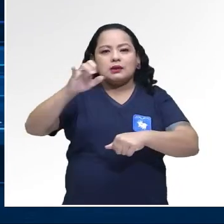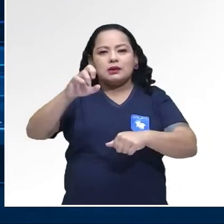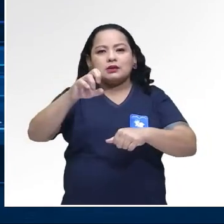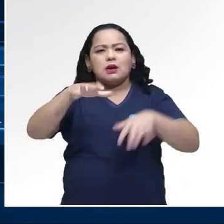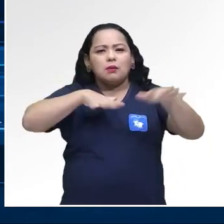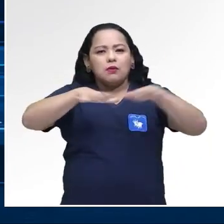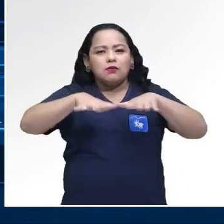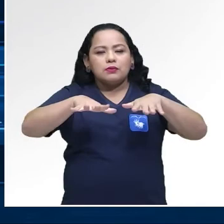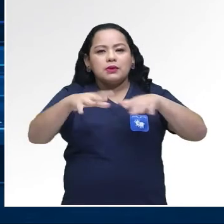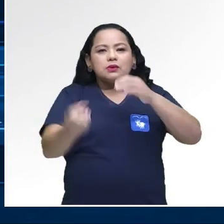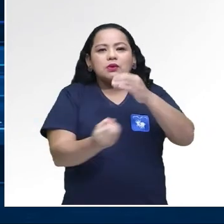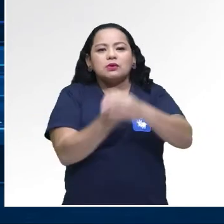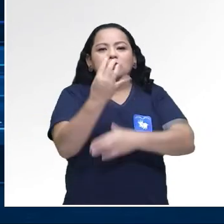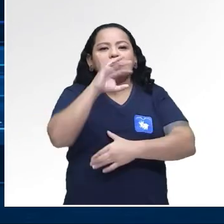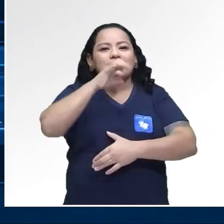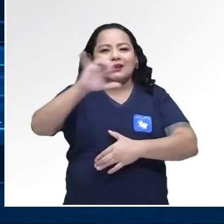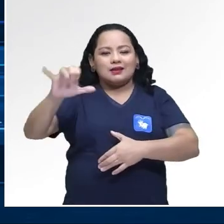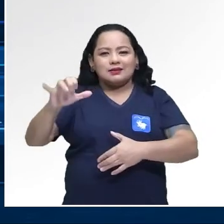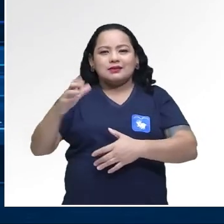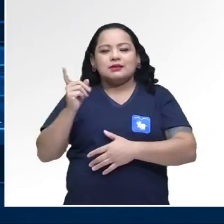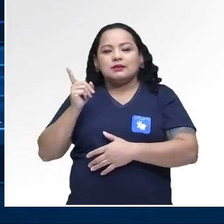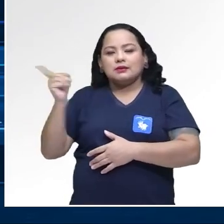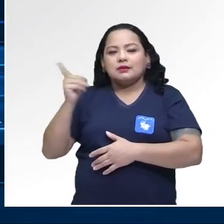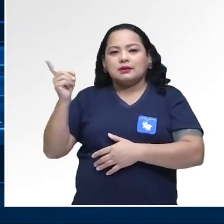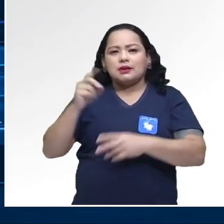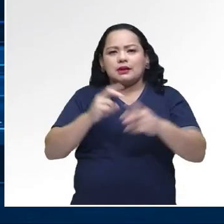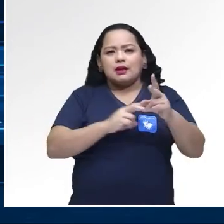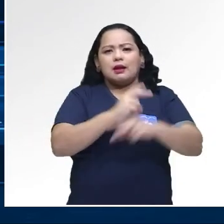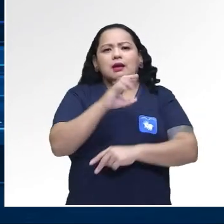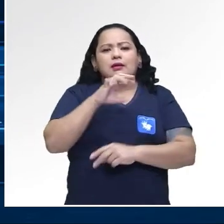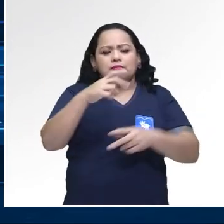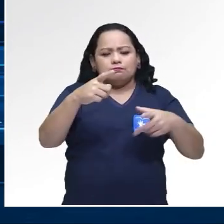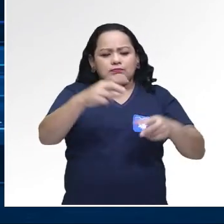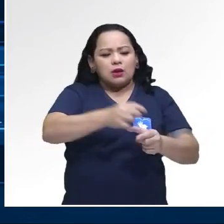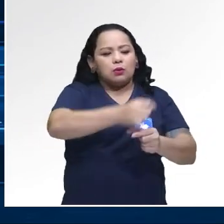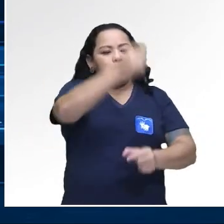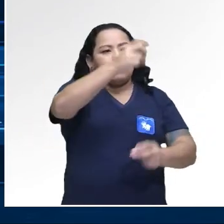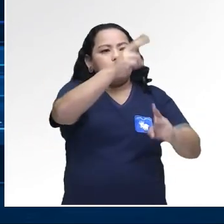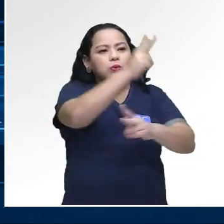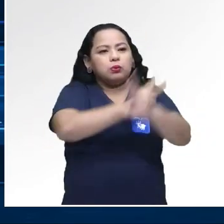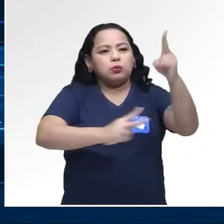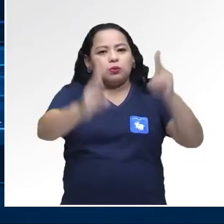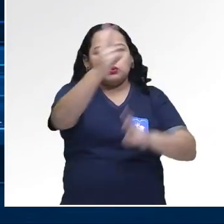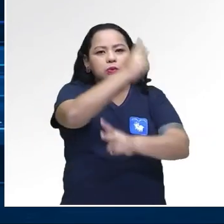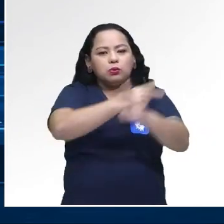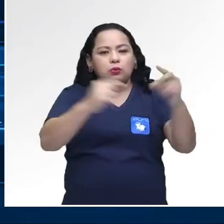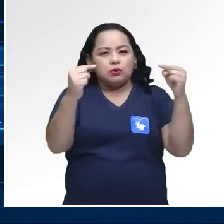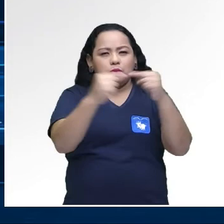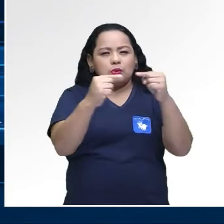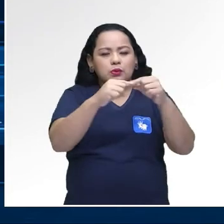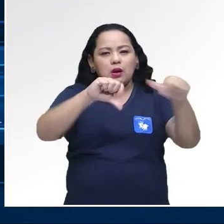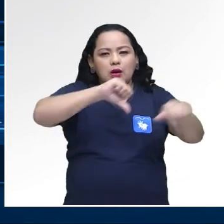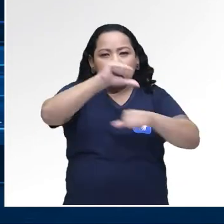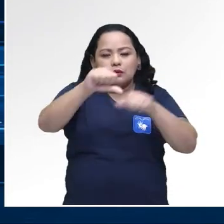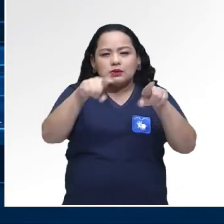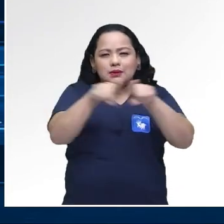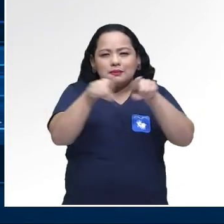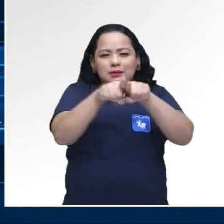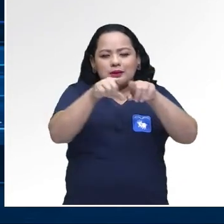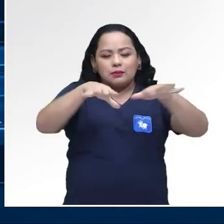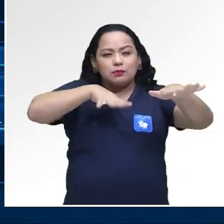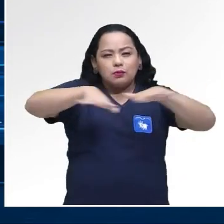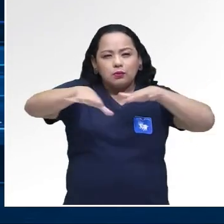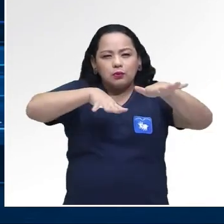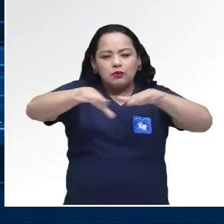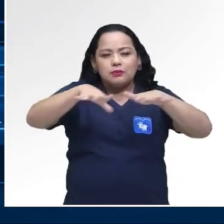energia elétrica. Né? Então, no caso da usina eólica, a transformação está relacionada também com o movimento. Né?